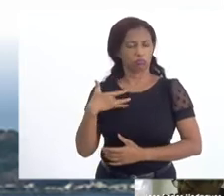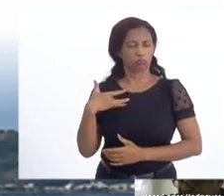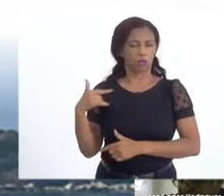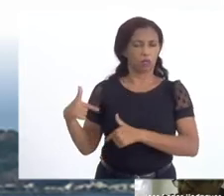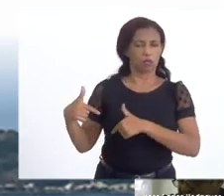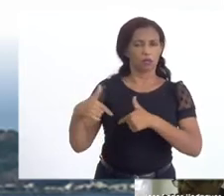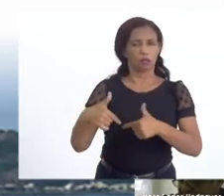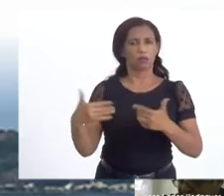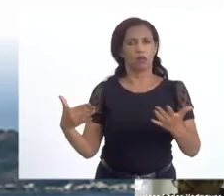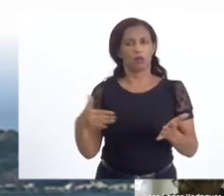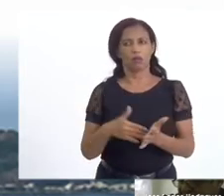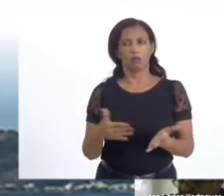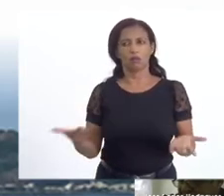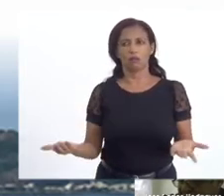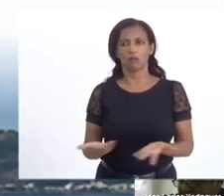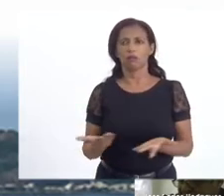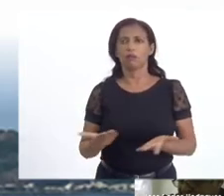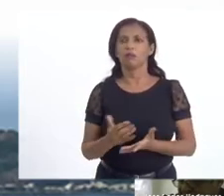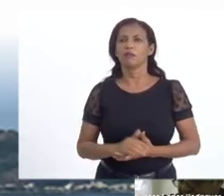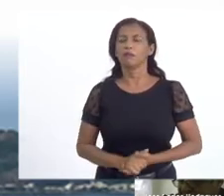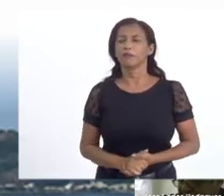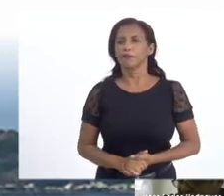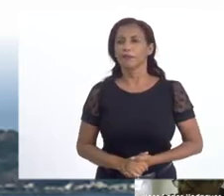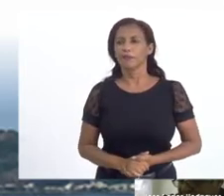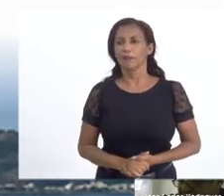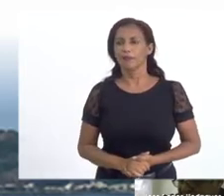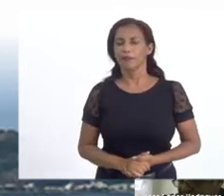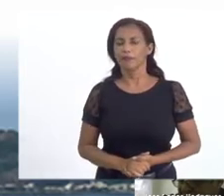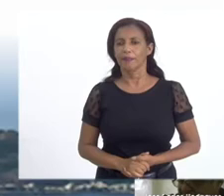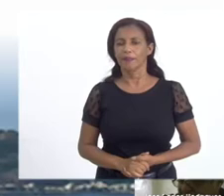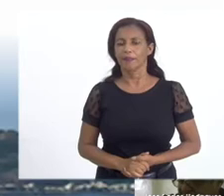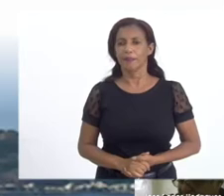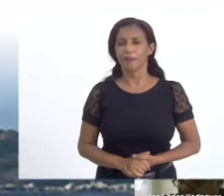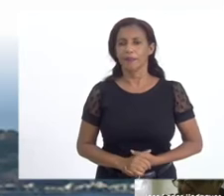operações até hoje e seguirão sendo mantidas.